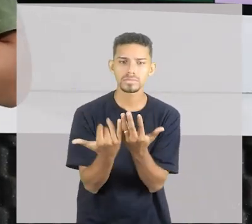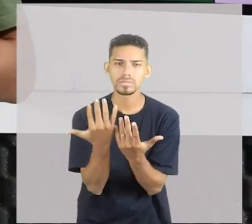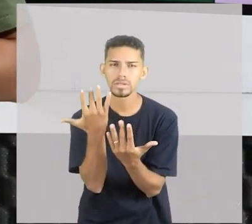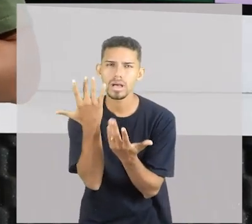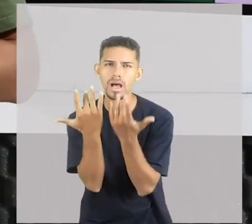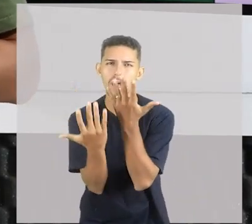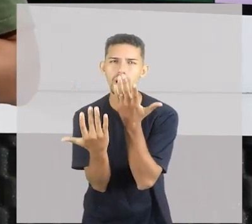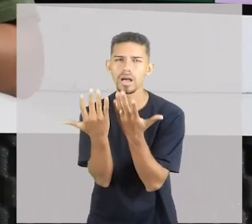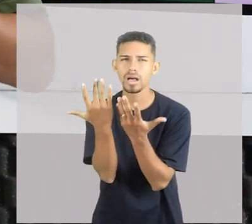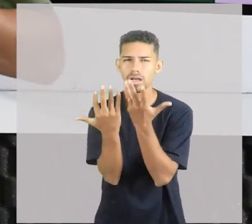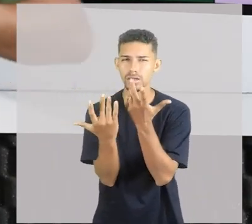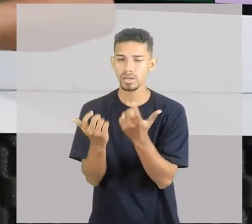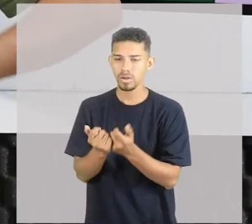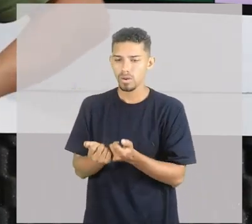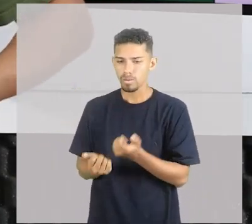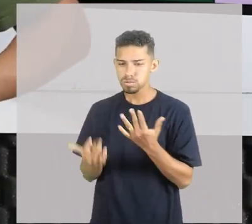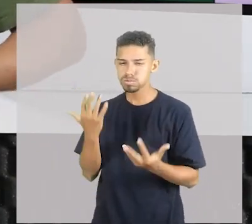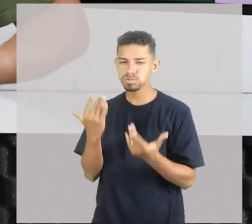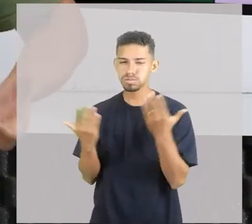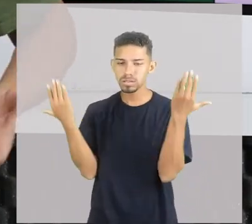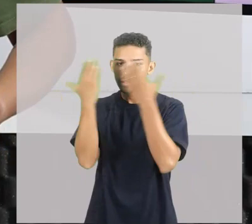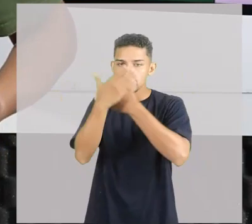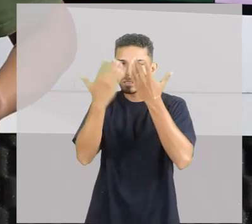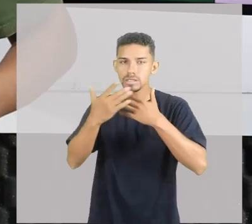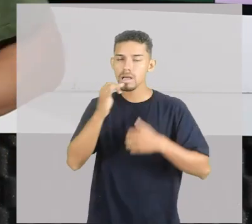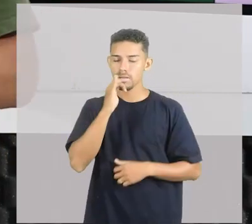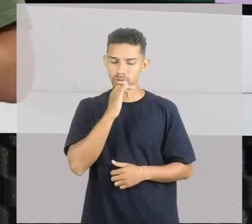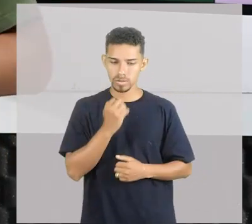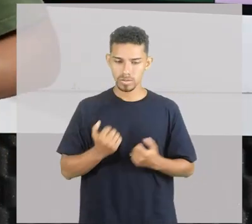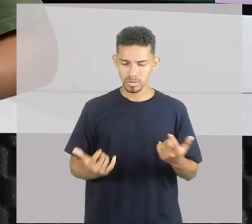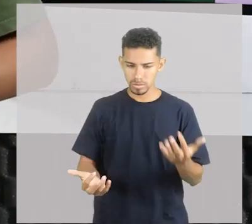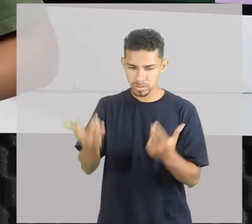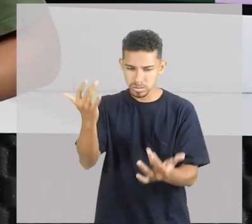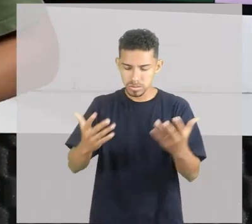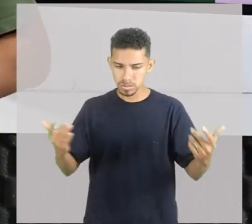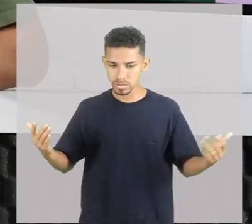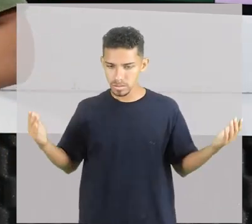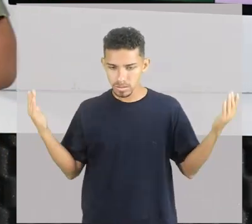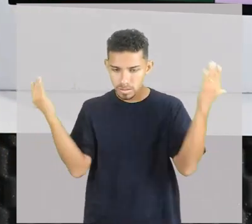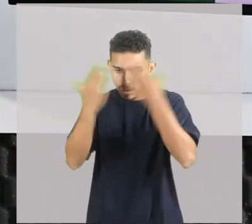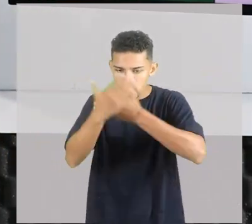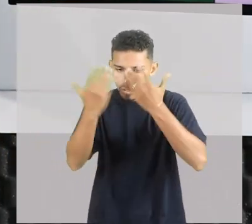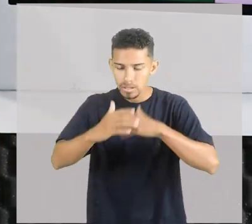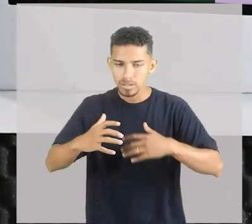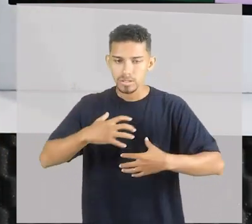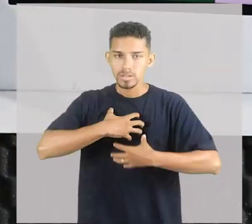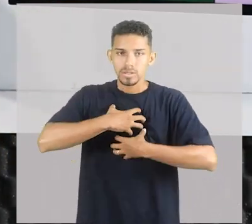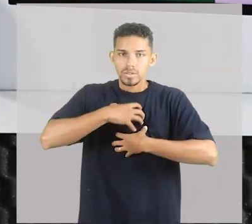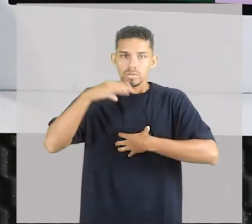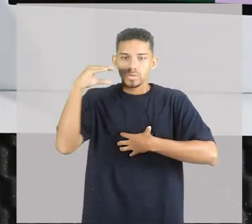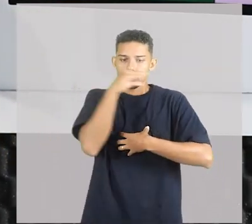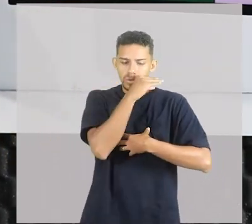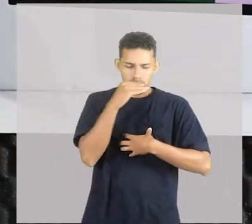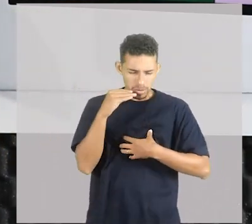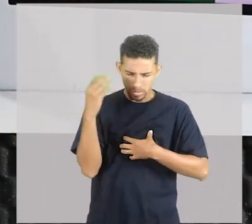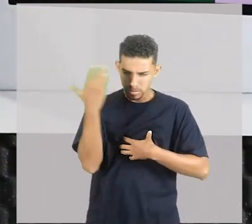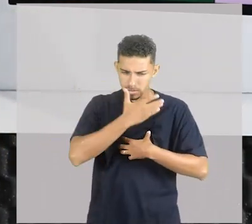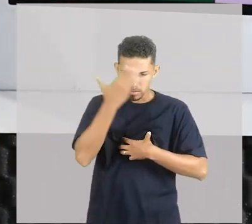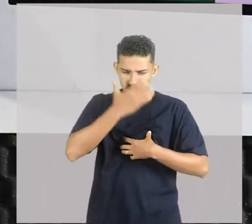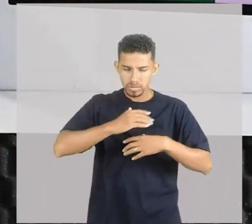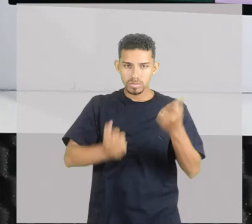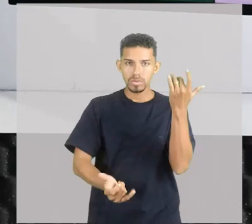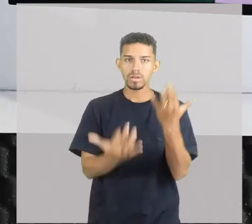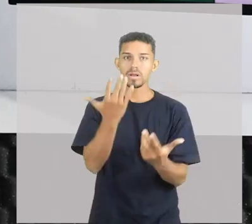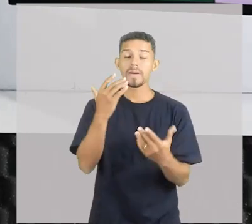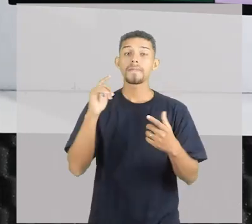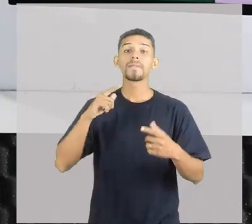invisível. Então, a pessoa se aproxima daquele local que está pegando fogo, sente aquele calor, mas não consegue ver a chama.